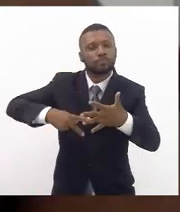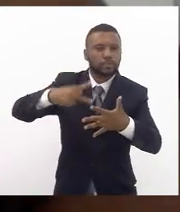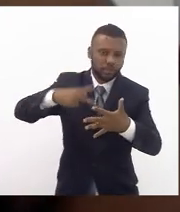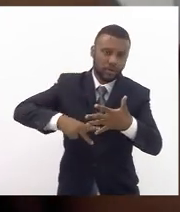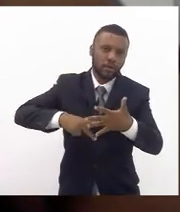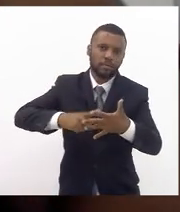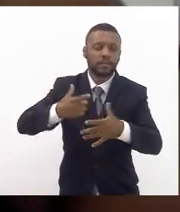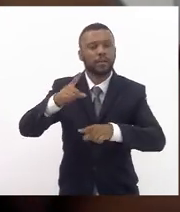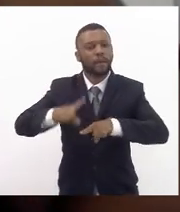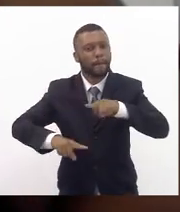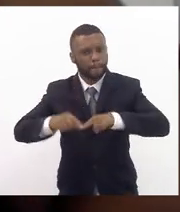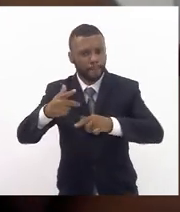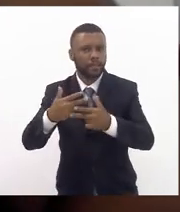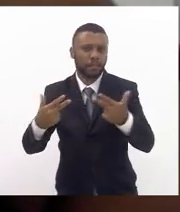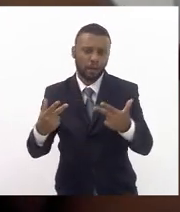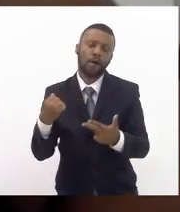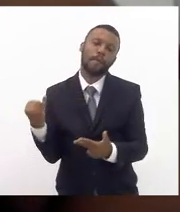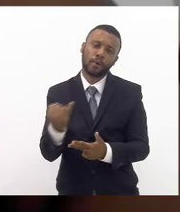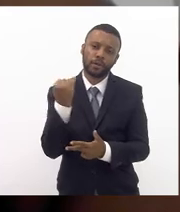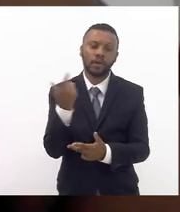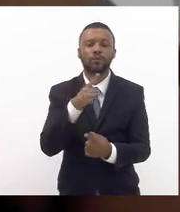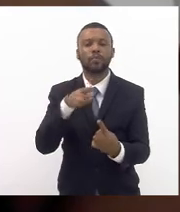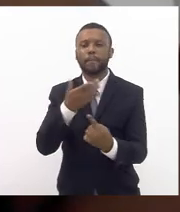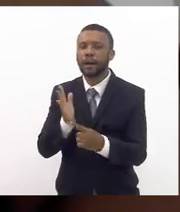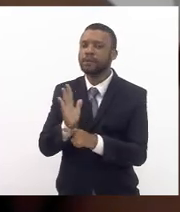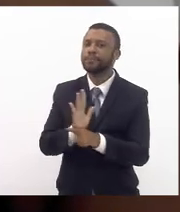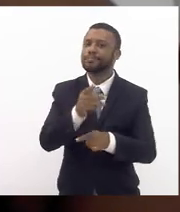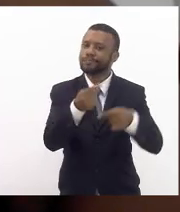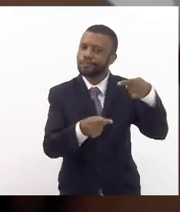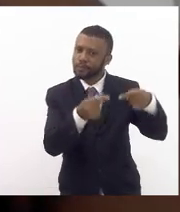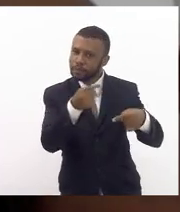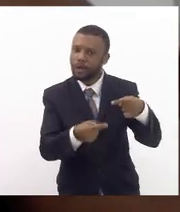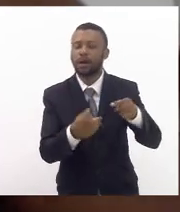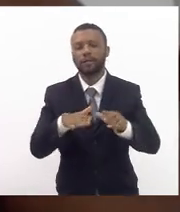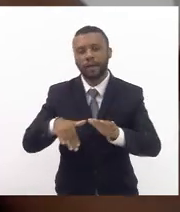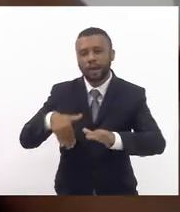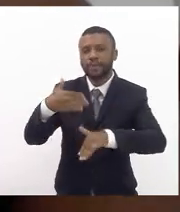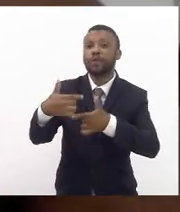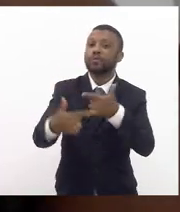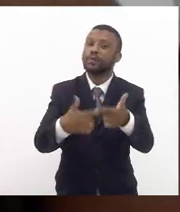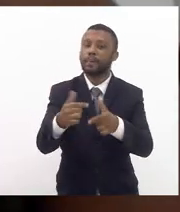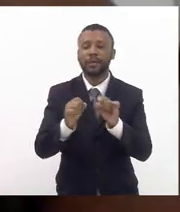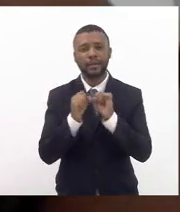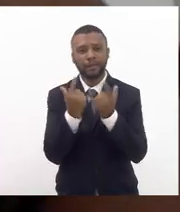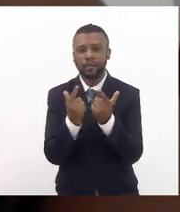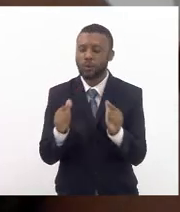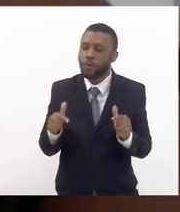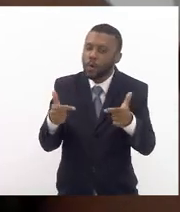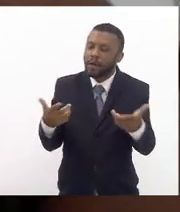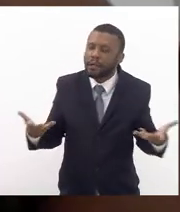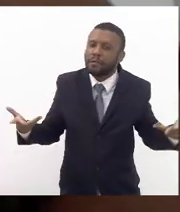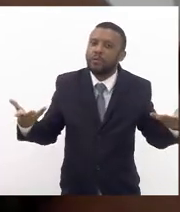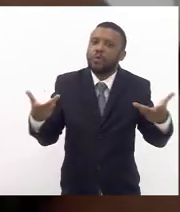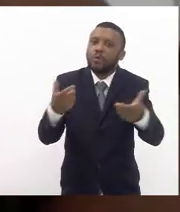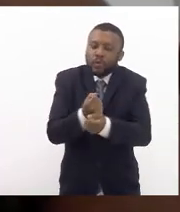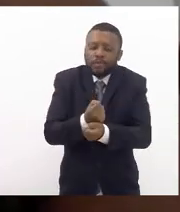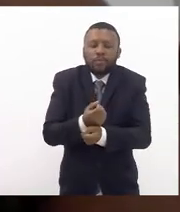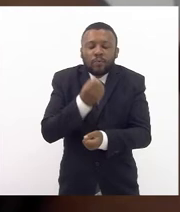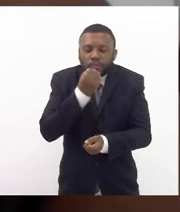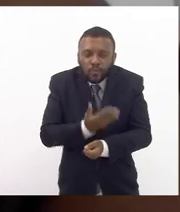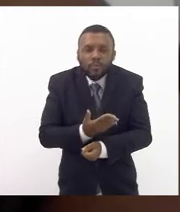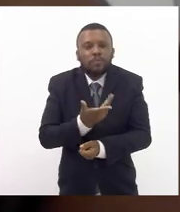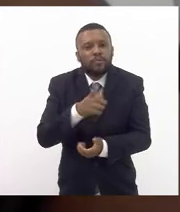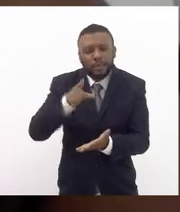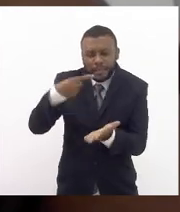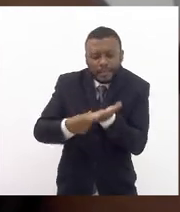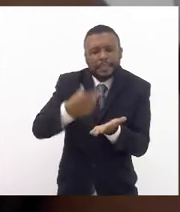para auxiliar nos debates e nas discussões e avançar no trabalho que essa casa tem feito de maneira muito